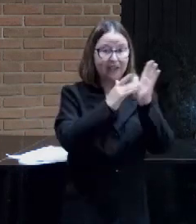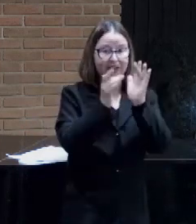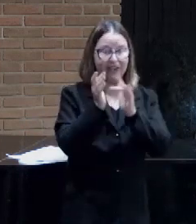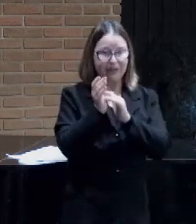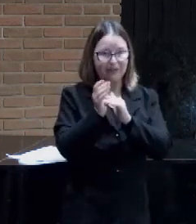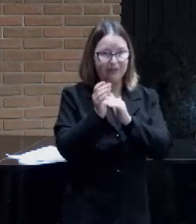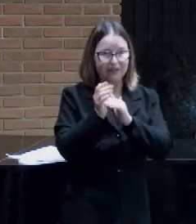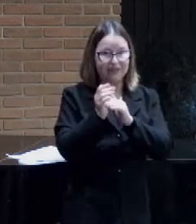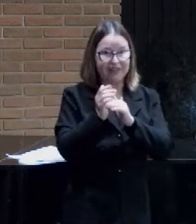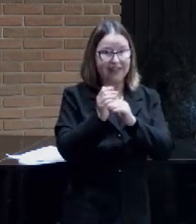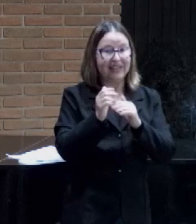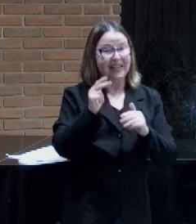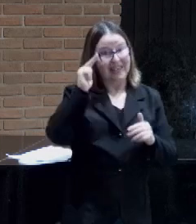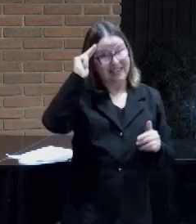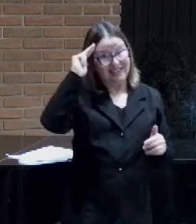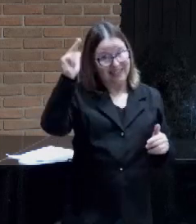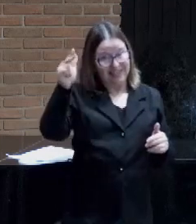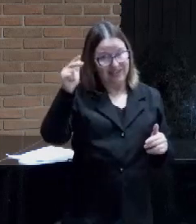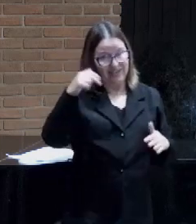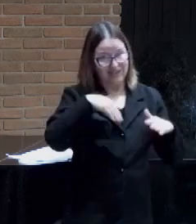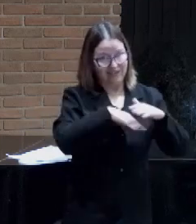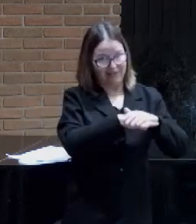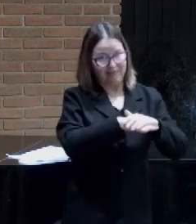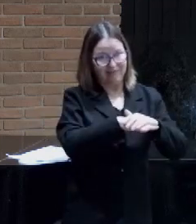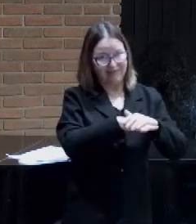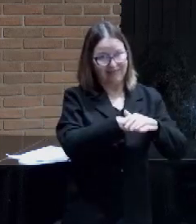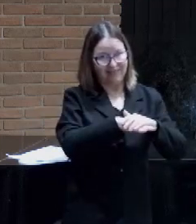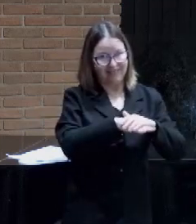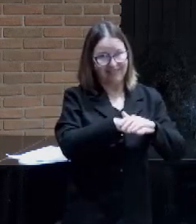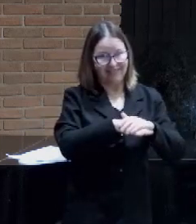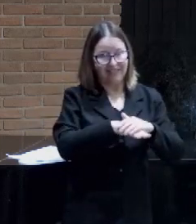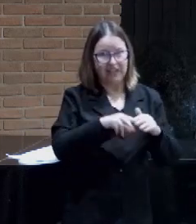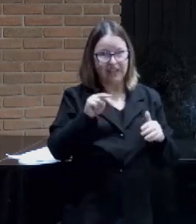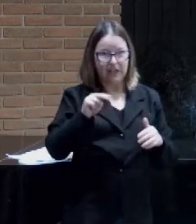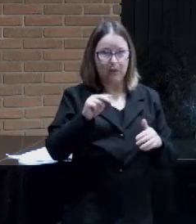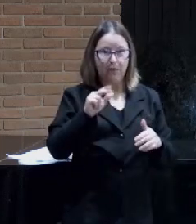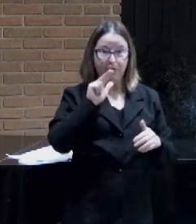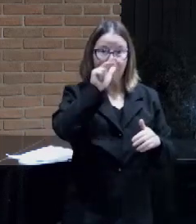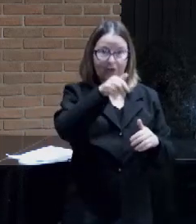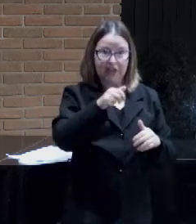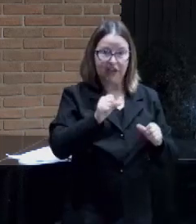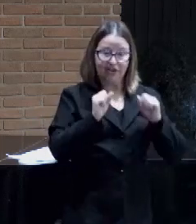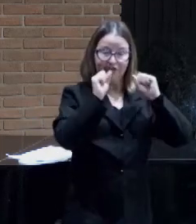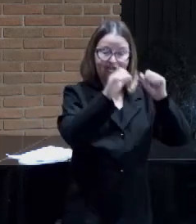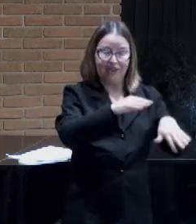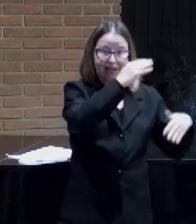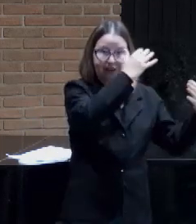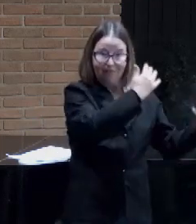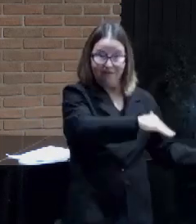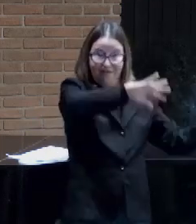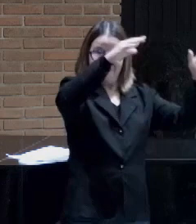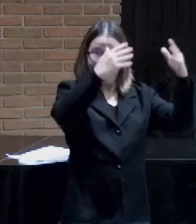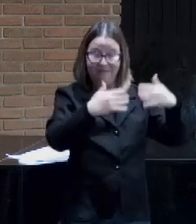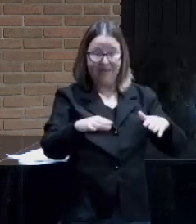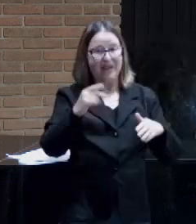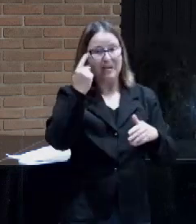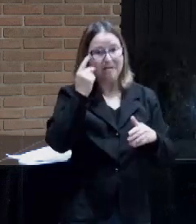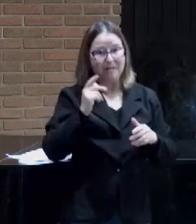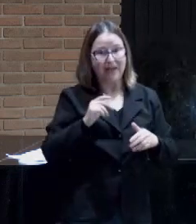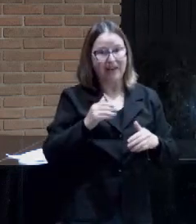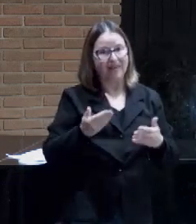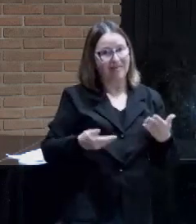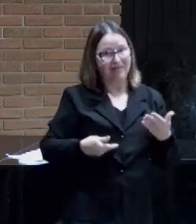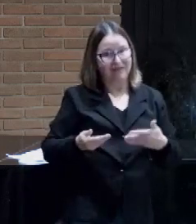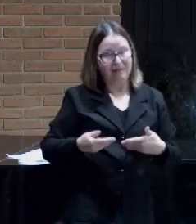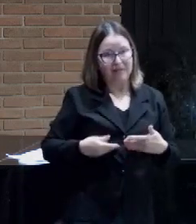dias debaixo da terra. Assim como Jonas foi lançado ao mar para que os marinheiros fossem salvos, Jesus foi lançado ao mar para